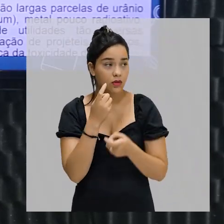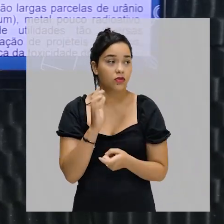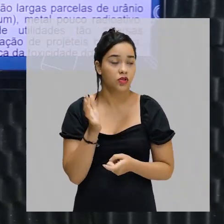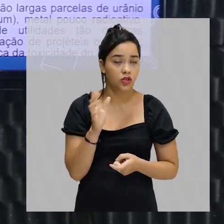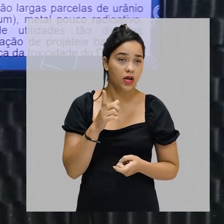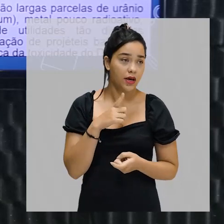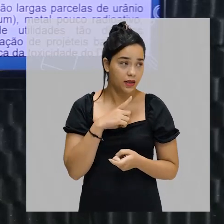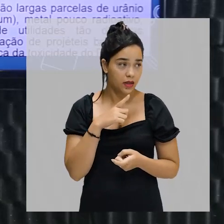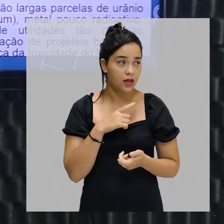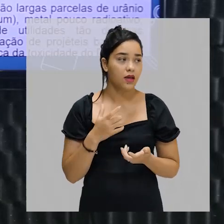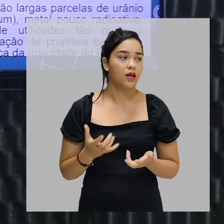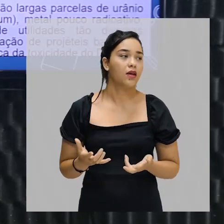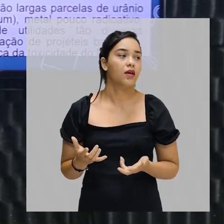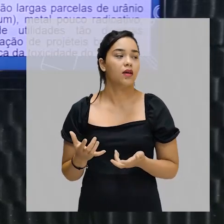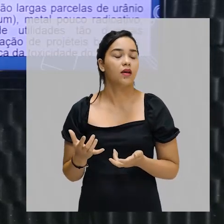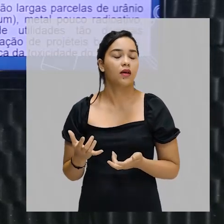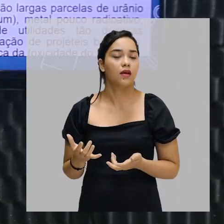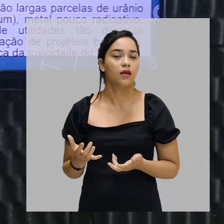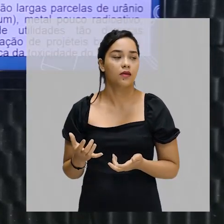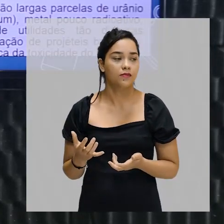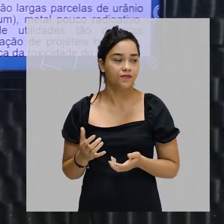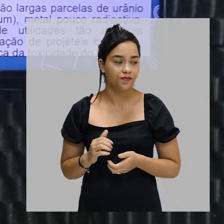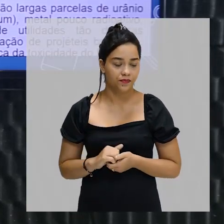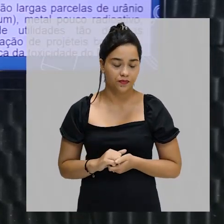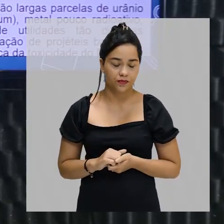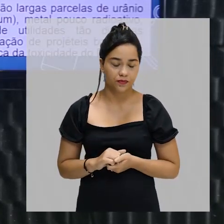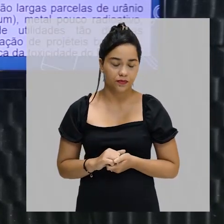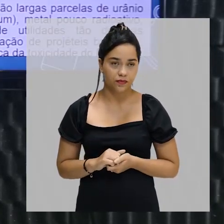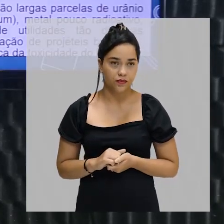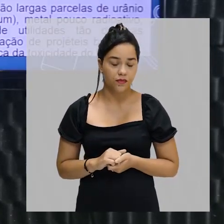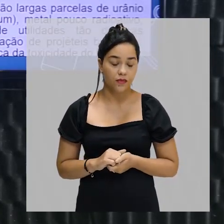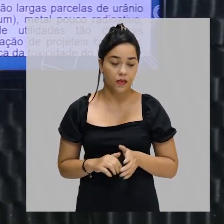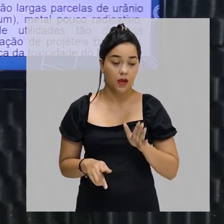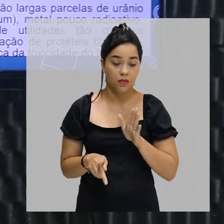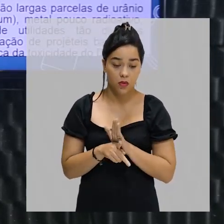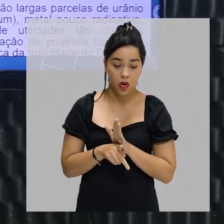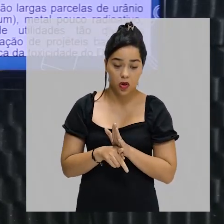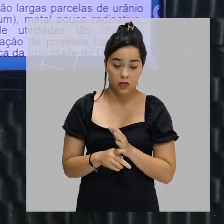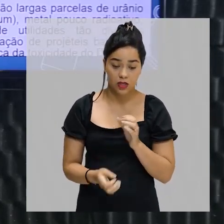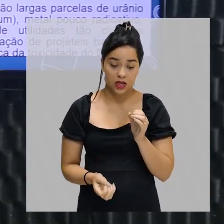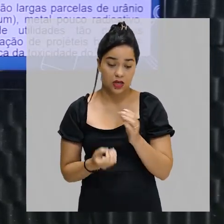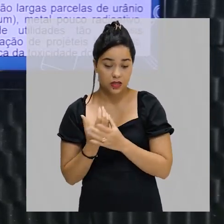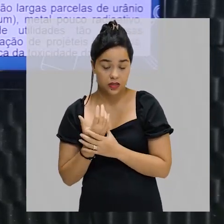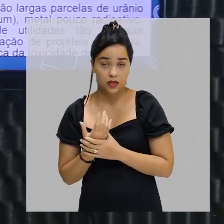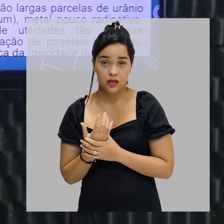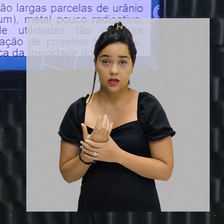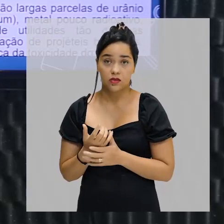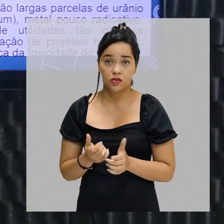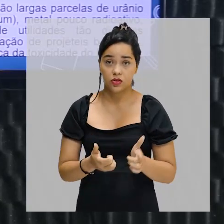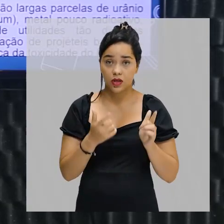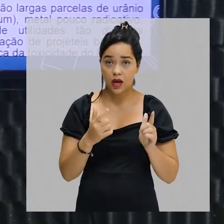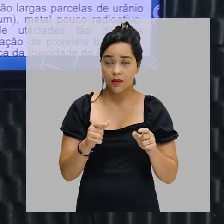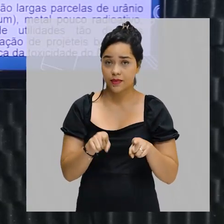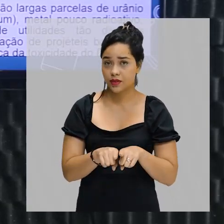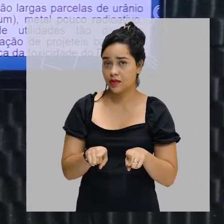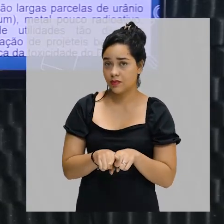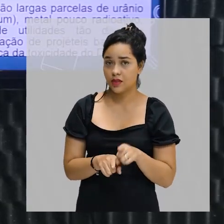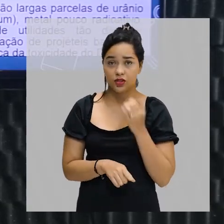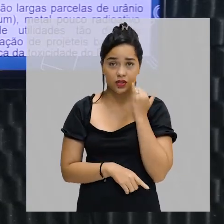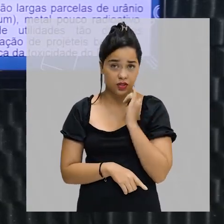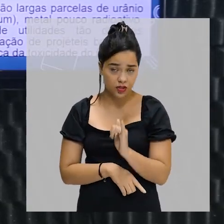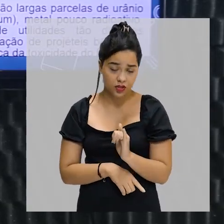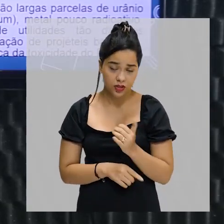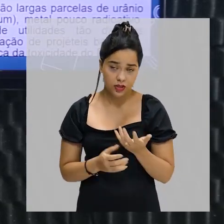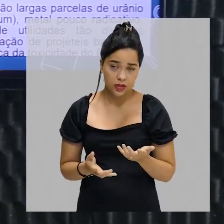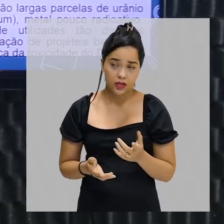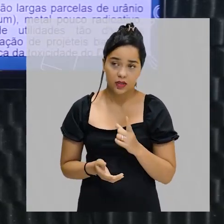já tinham, né, esse parque de produção de armas e de energia, né, enriquecimento de